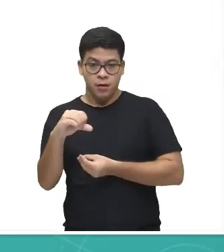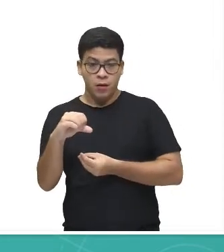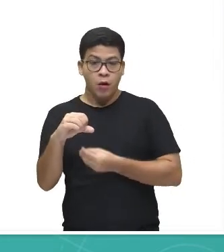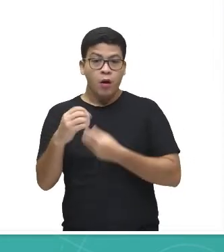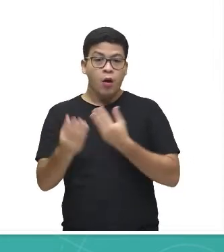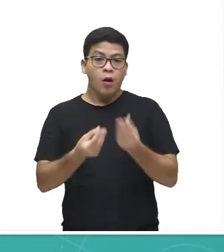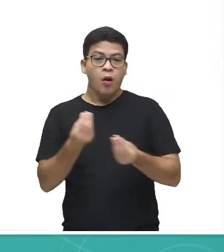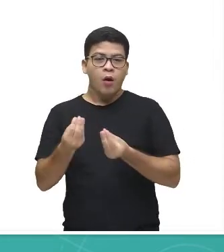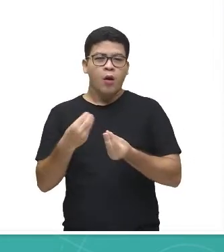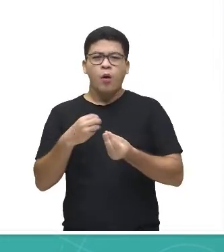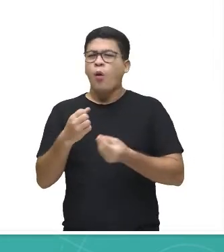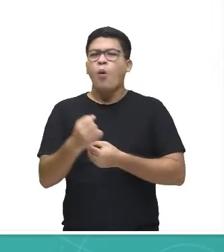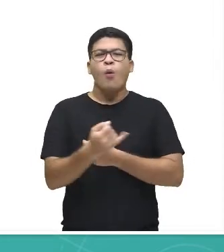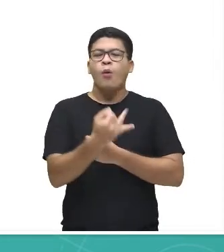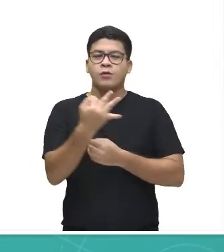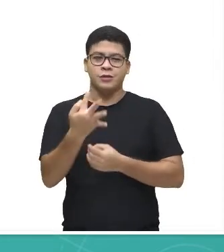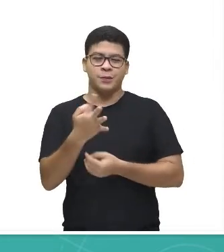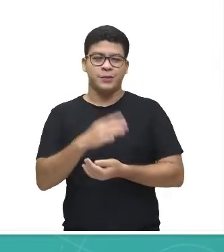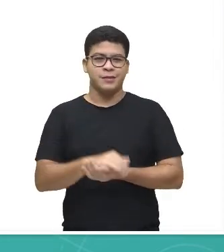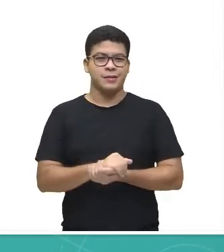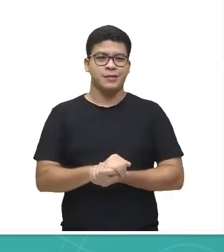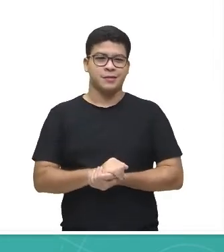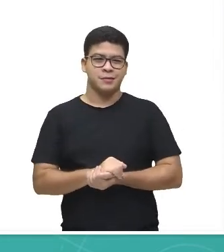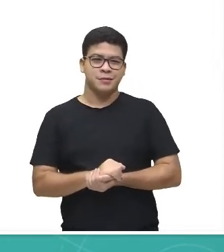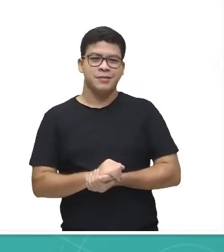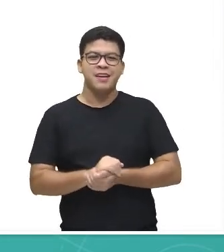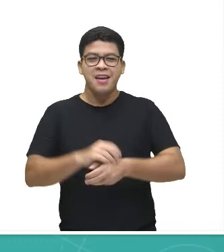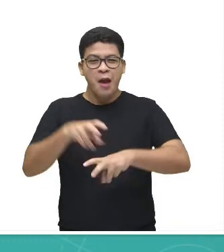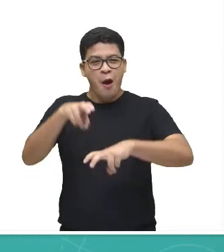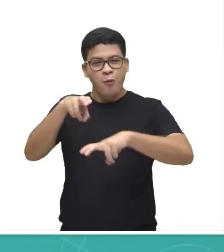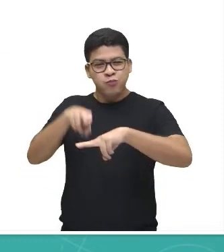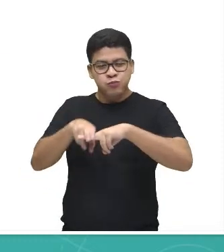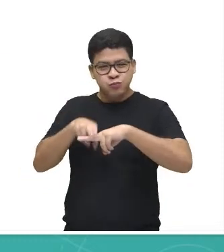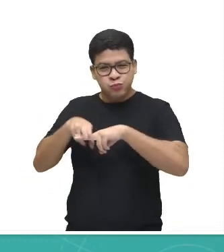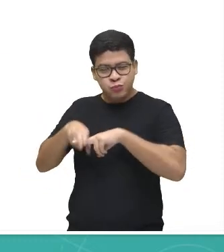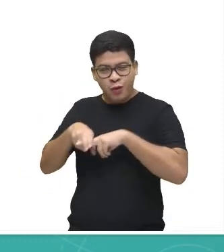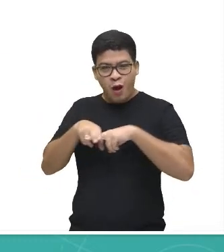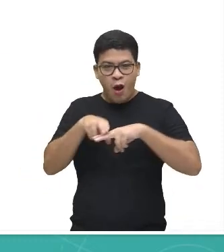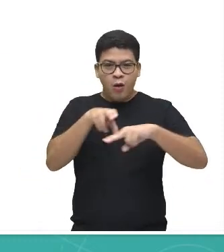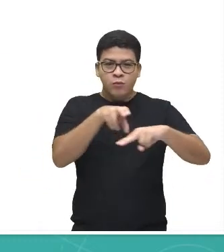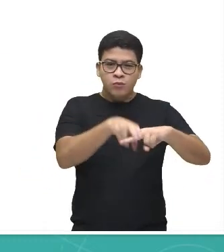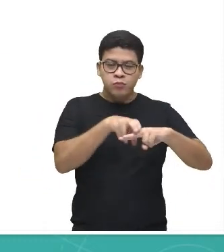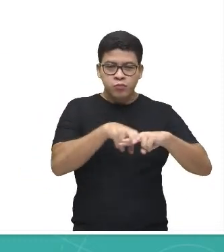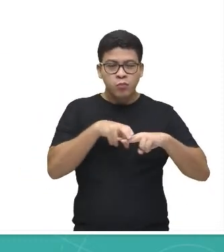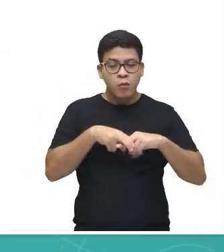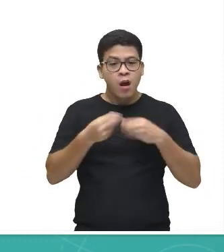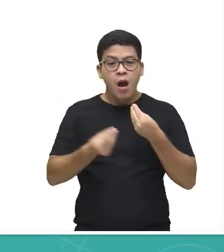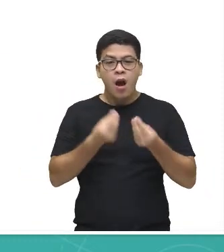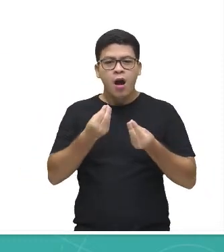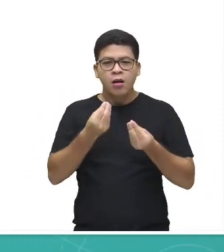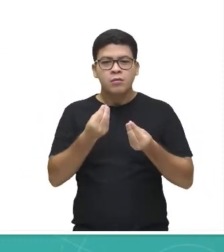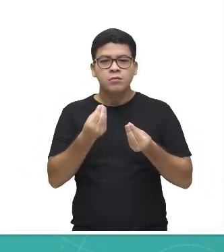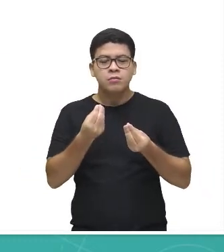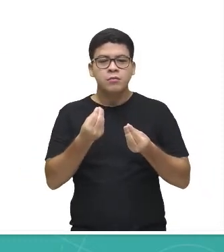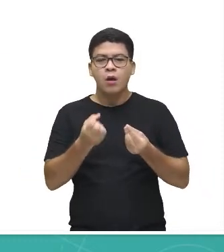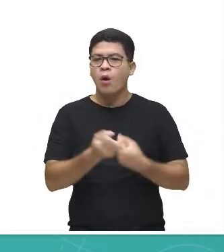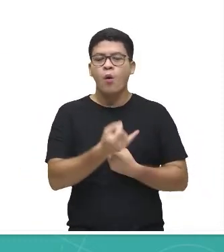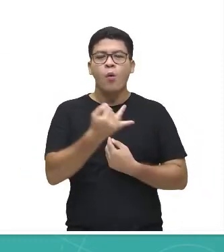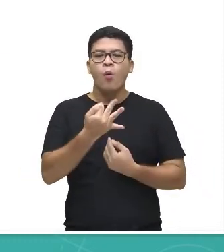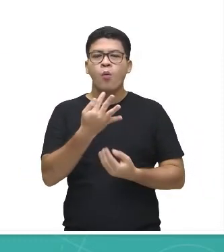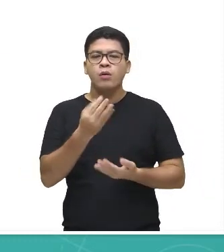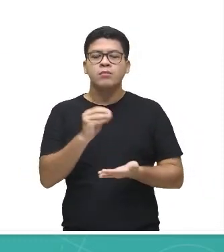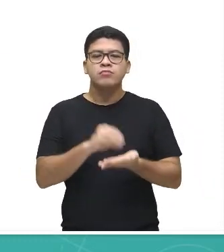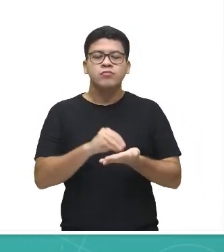ônibus estavam desocupadas? Olha só, um probleminha aí do nosso dia a dia, né? Professor, como é que a gente